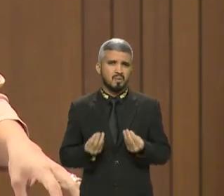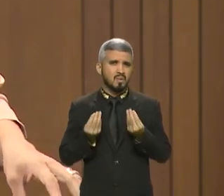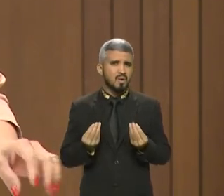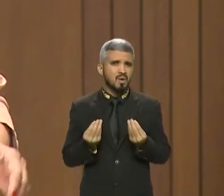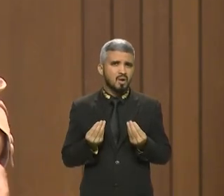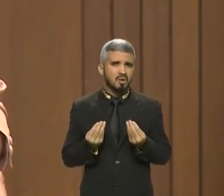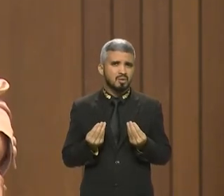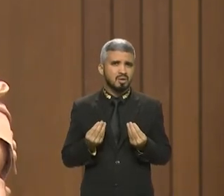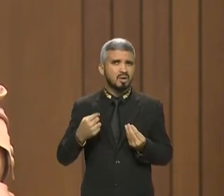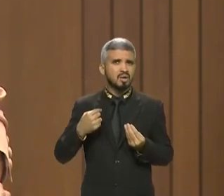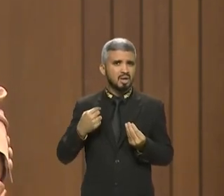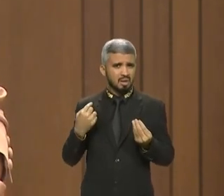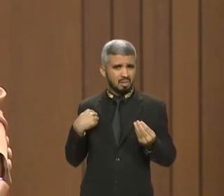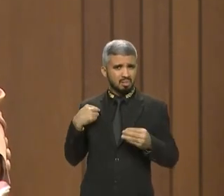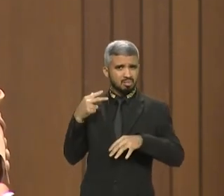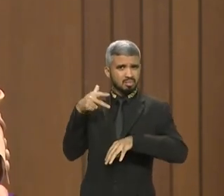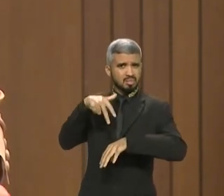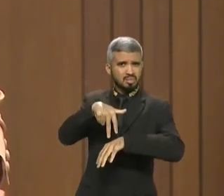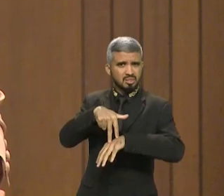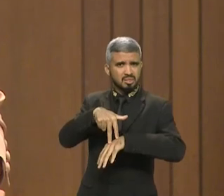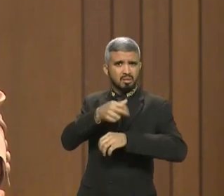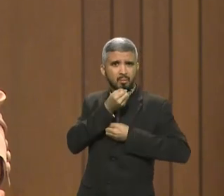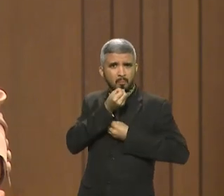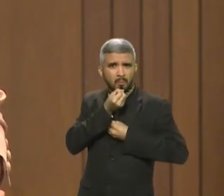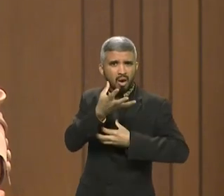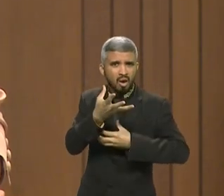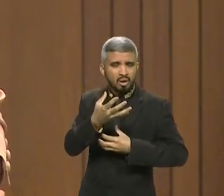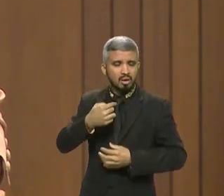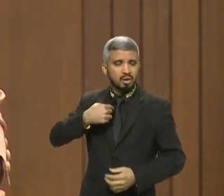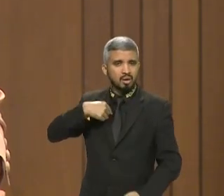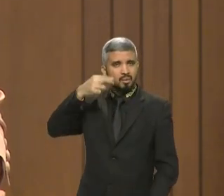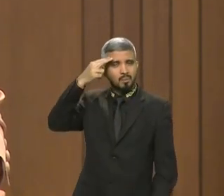isso. Mas eu acho que